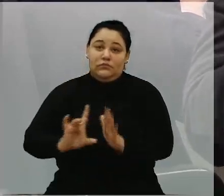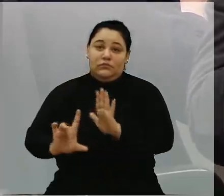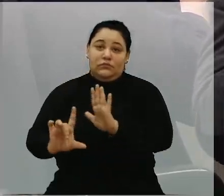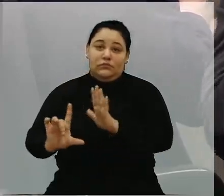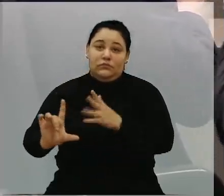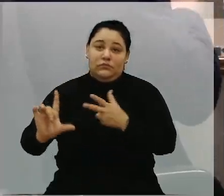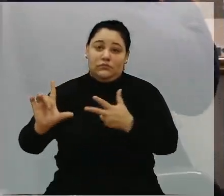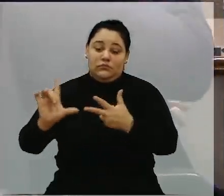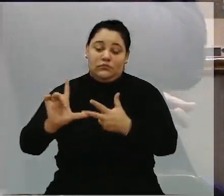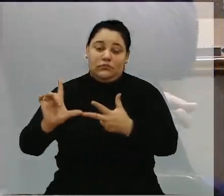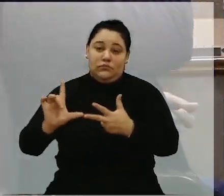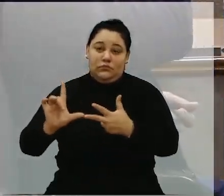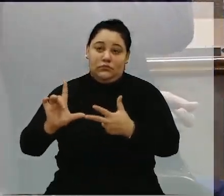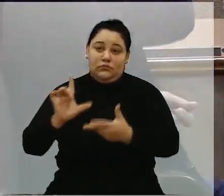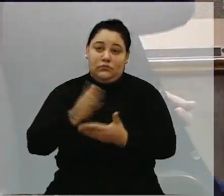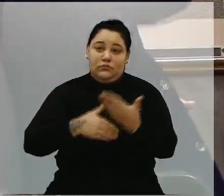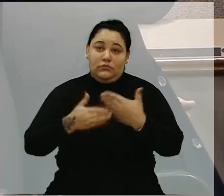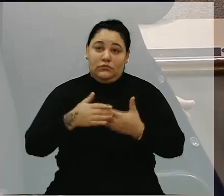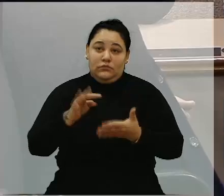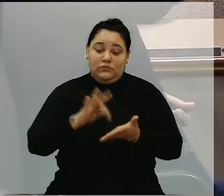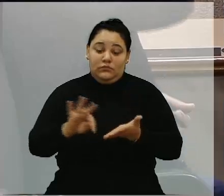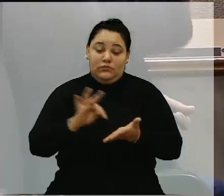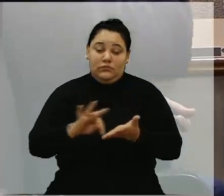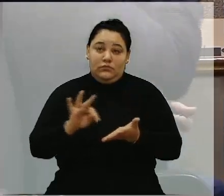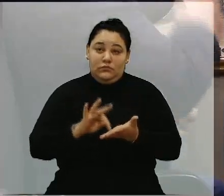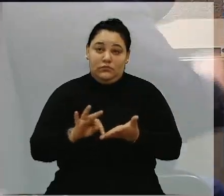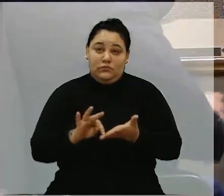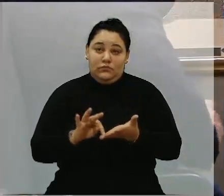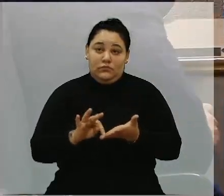teoria. A